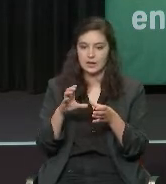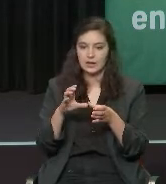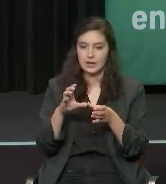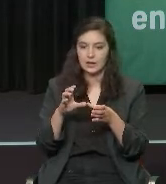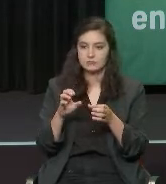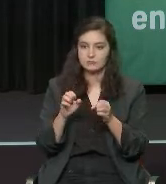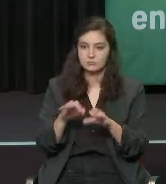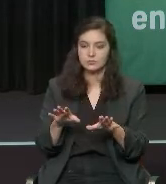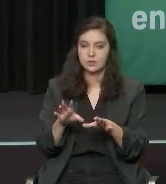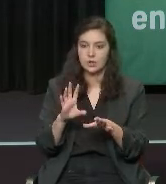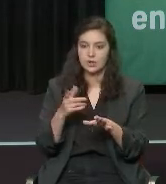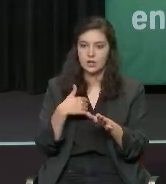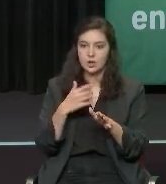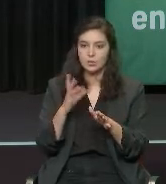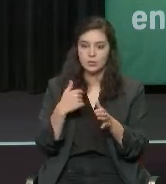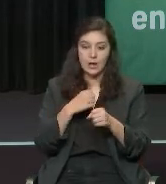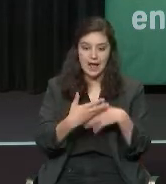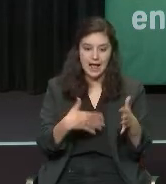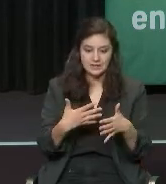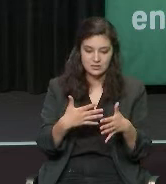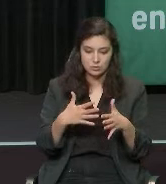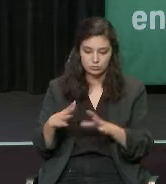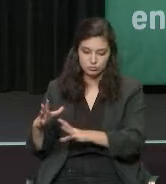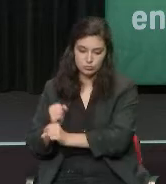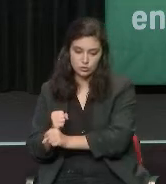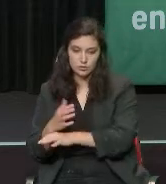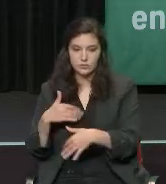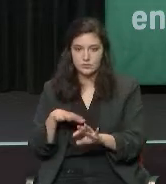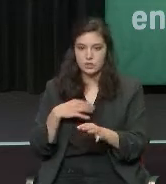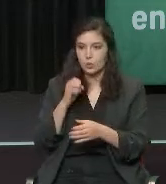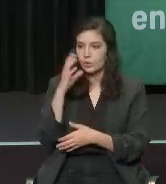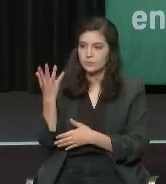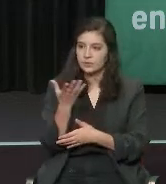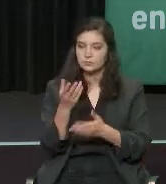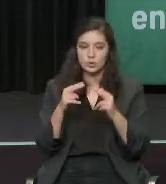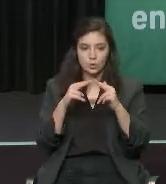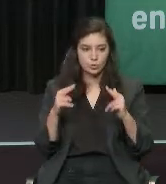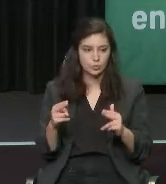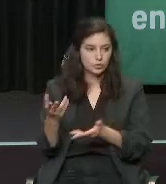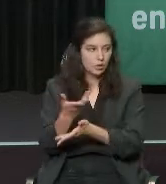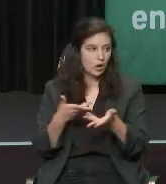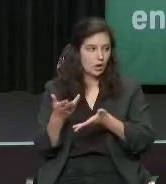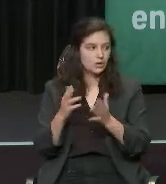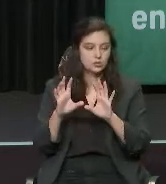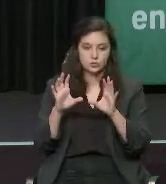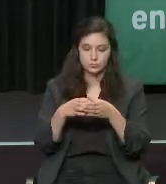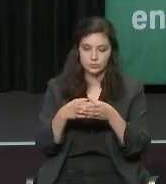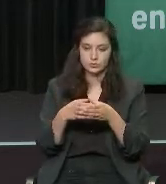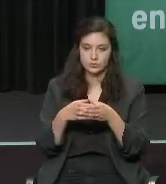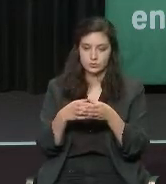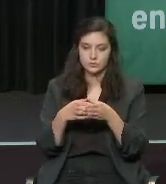a que desaparecemos quando a reação acontece, mas é ser o ambiente de encontro destas pontes, não é? E estas agências,